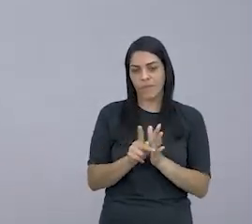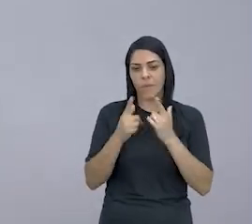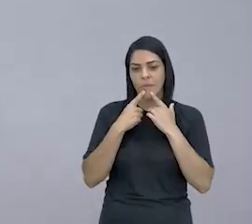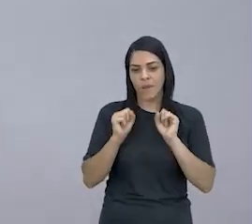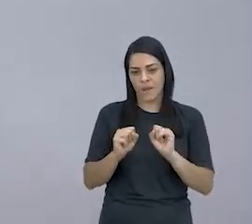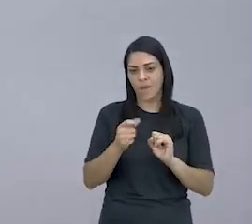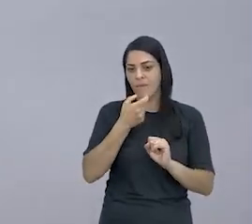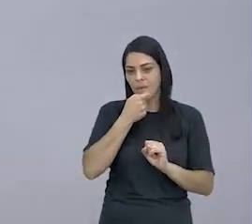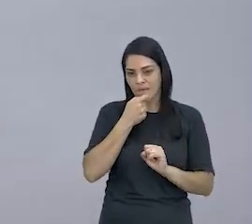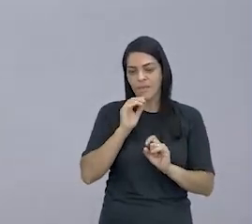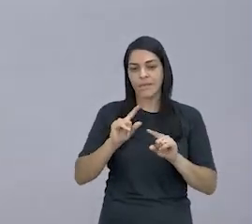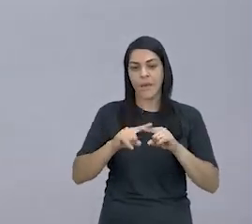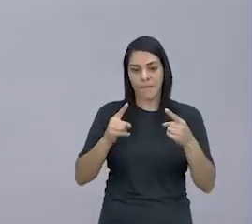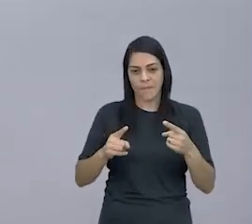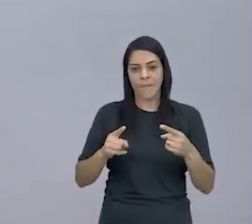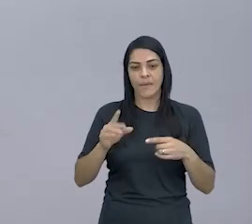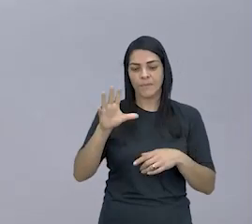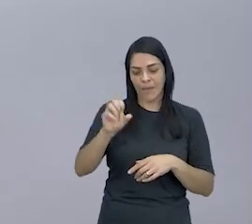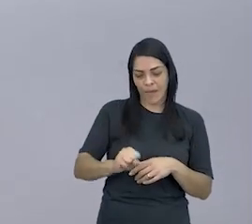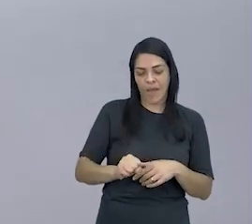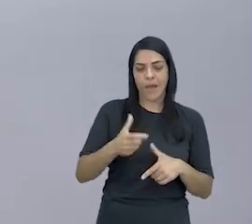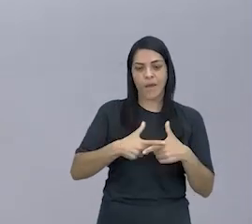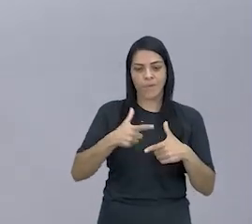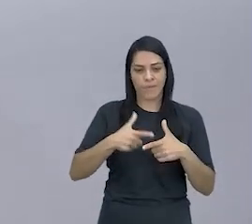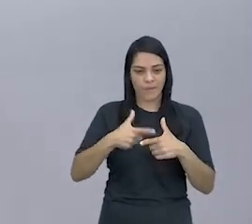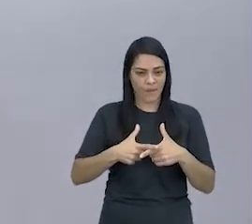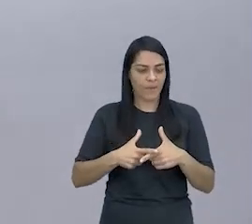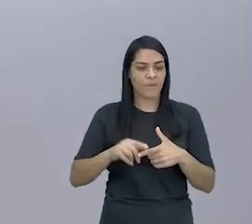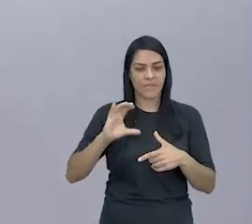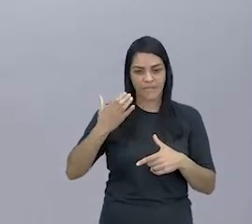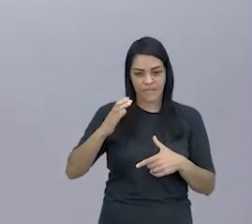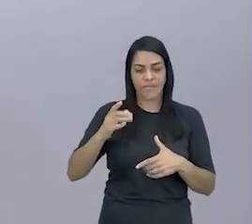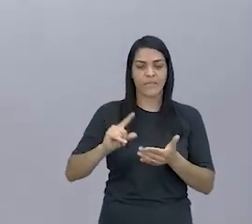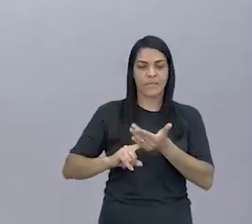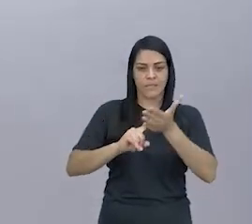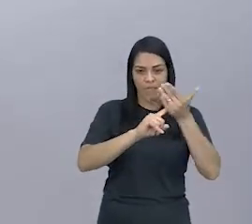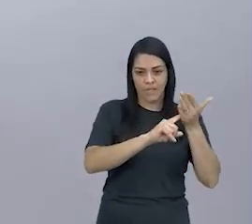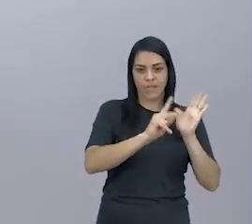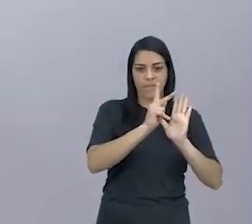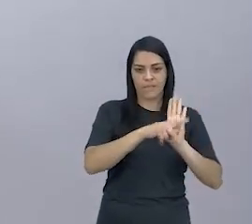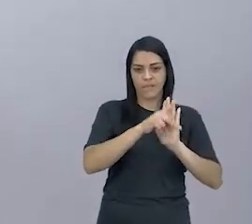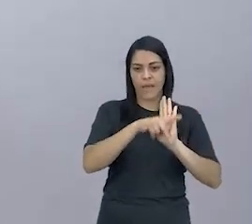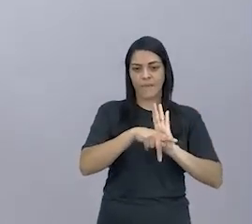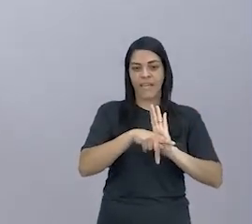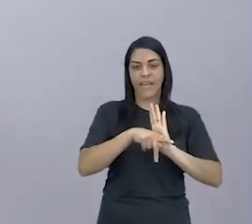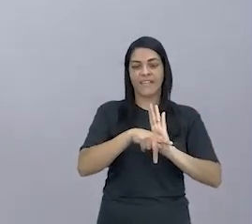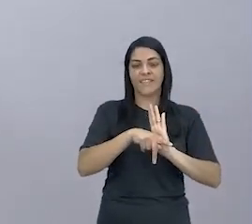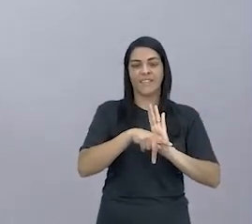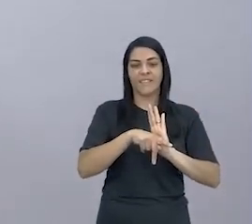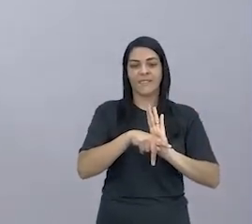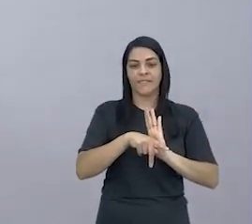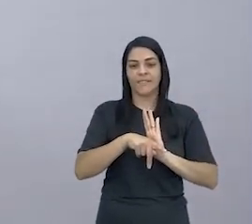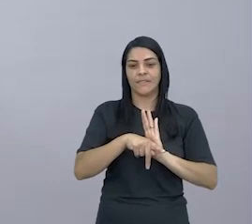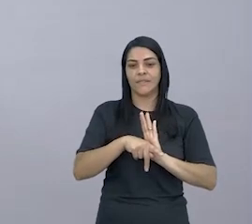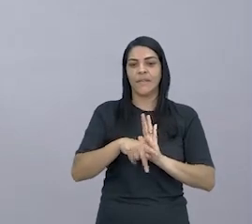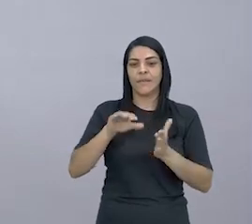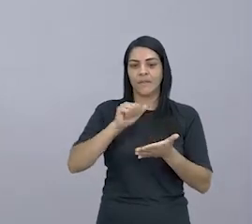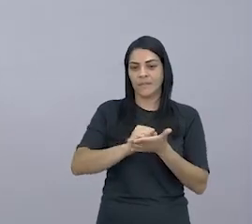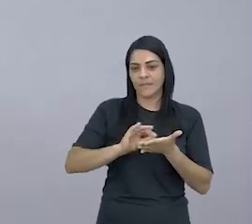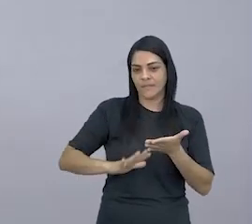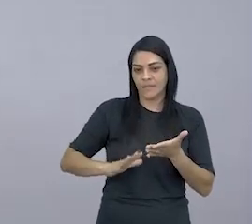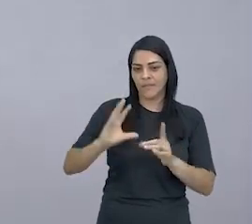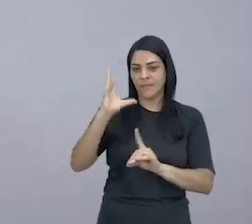problema de ciências, pegar um problema de tecnologia, pegar um projeto de engenharia, né? Pegar uma